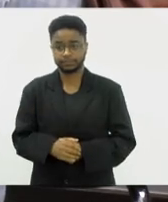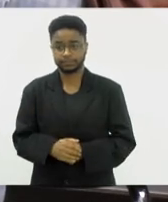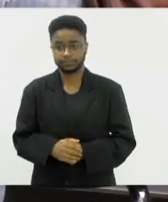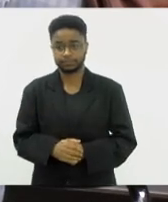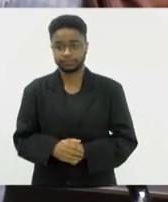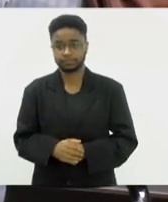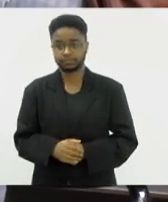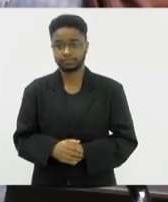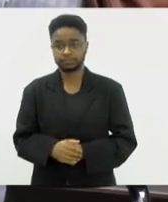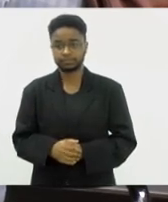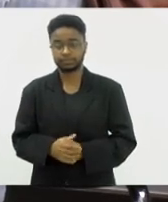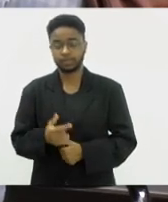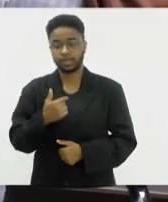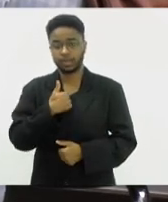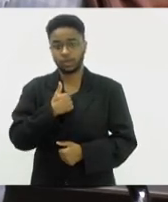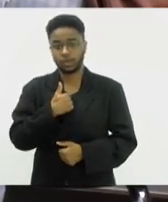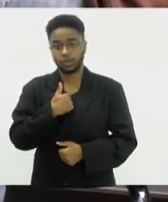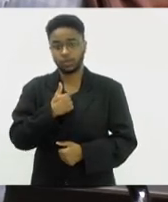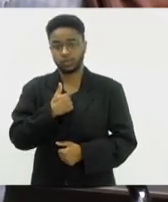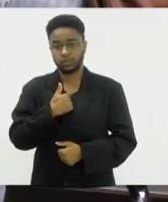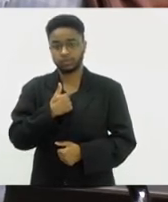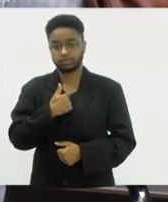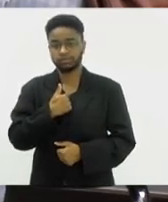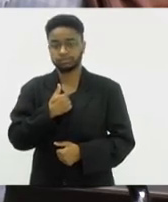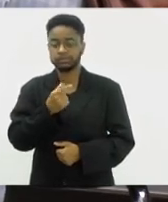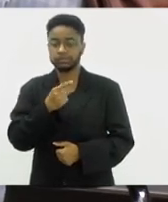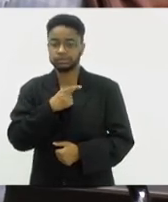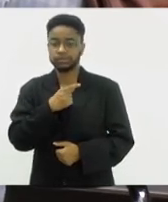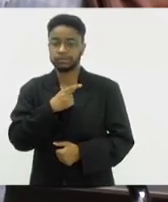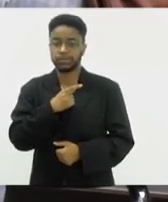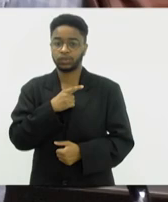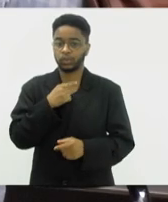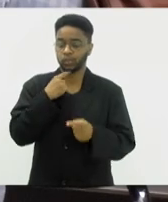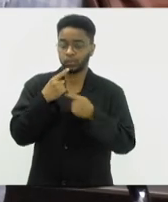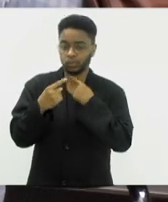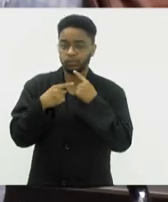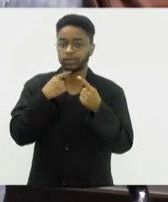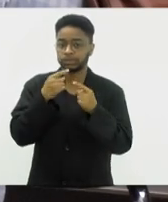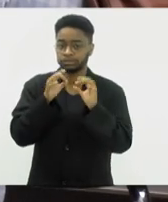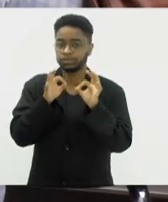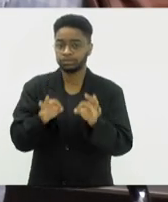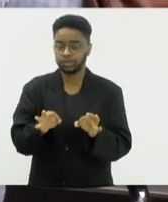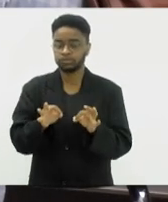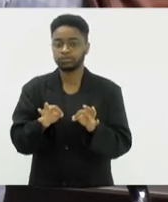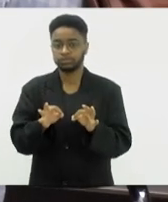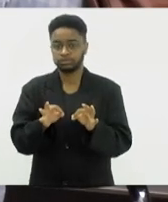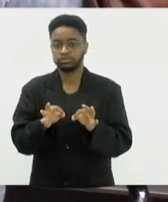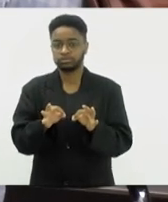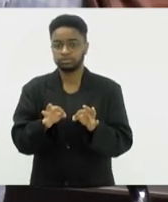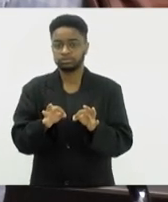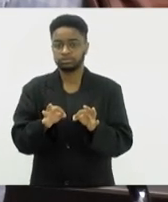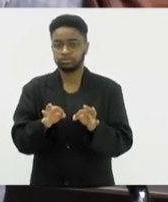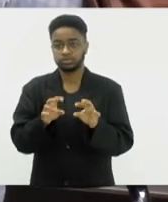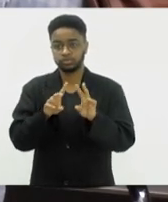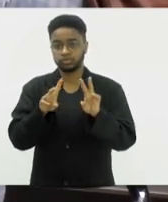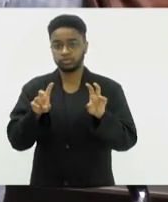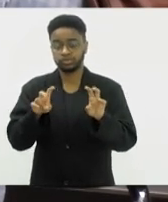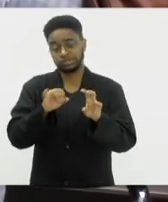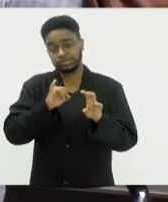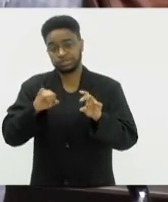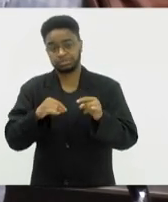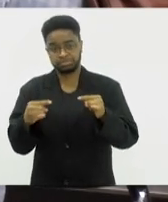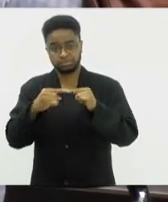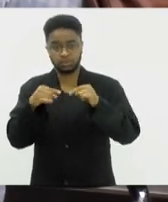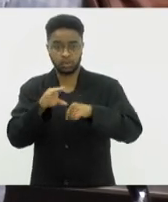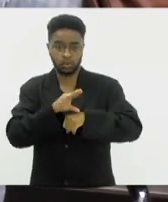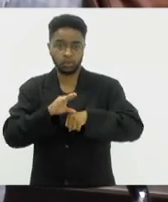Eu tenho, né, sérias restrições a esse projeto e eu tenho dúvidas, inclusive, com relação à constitucionalidade,